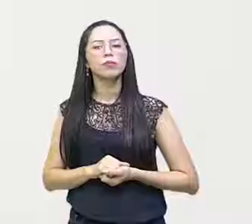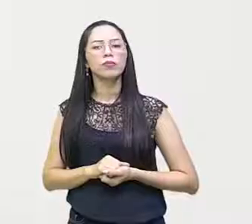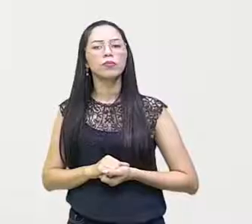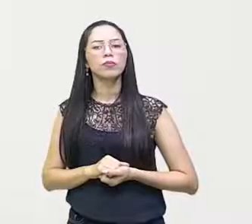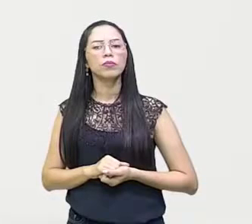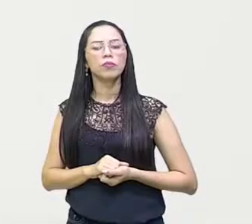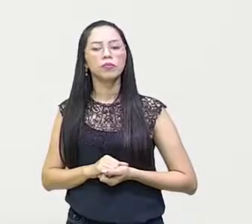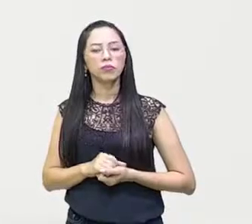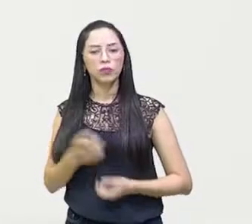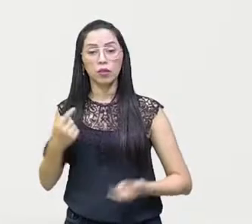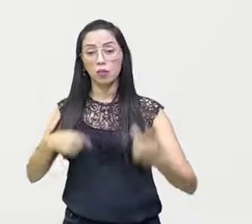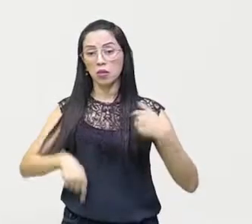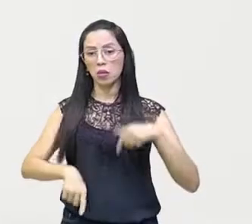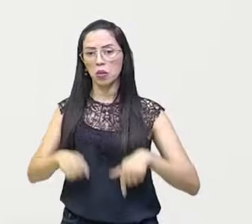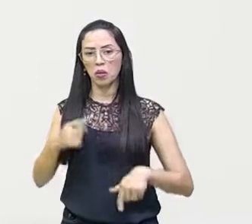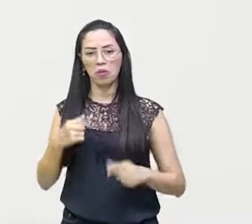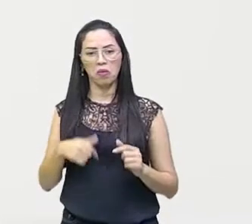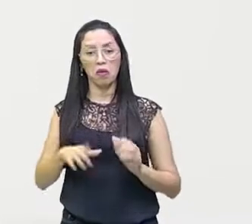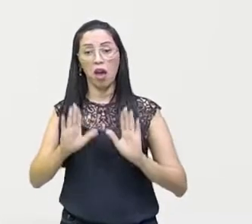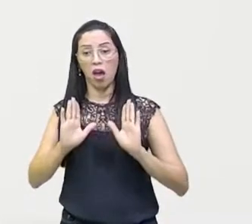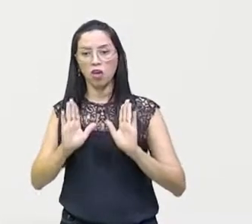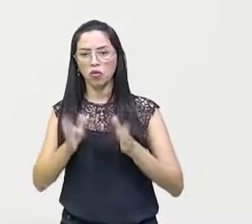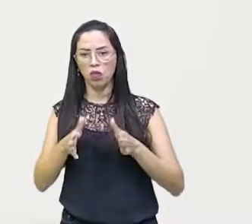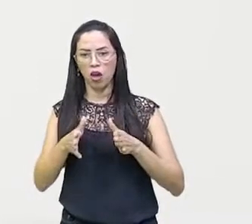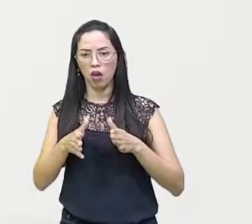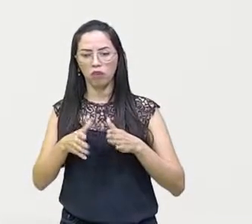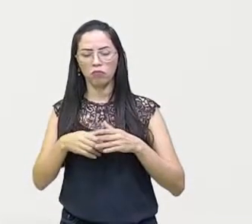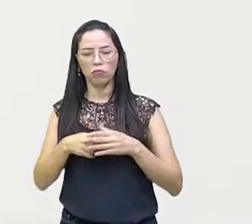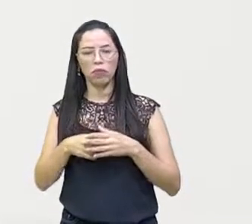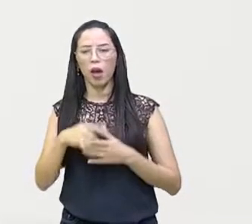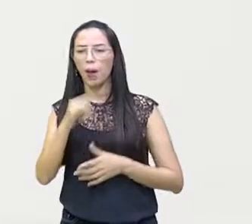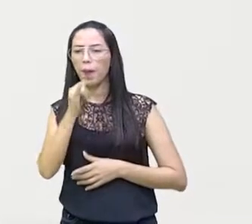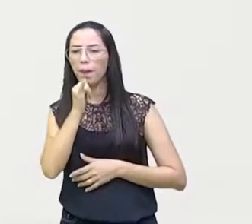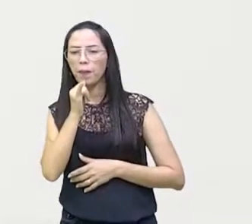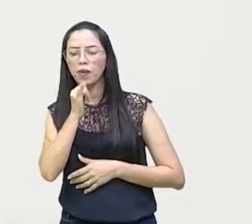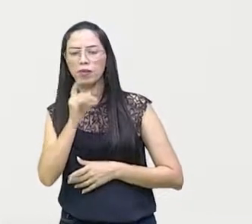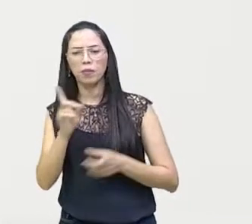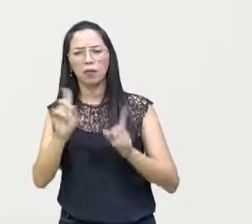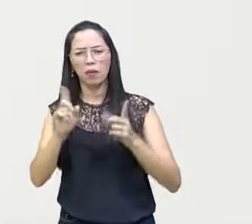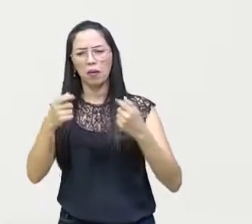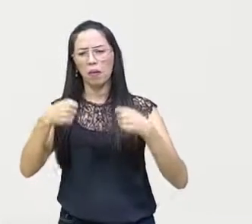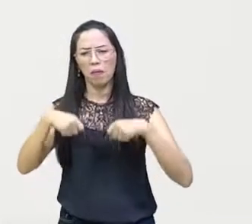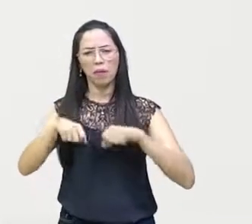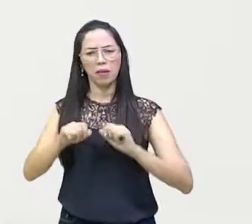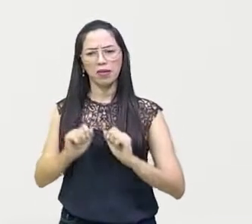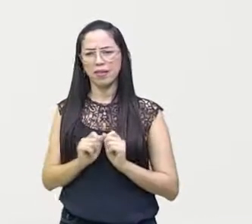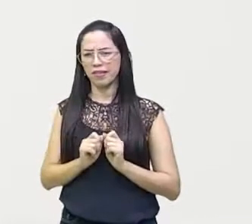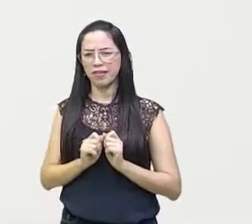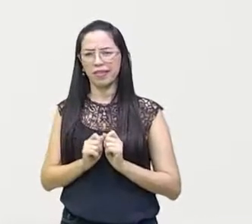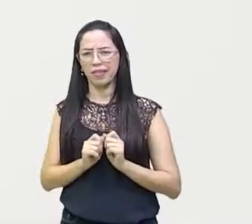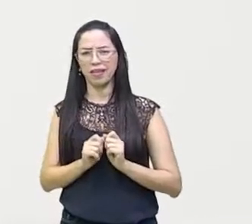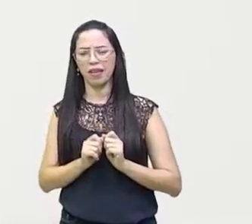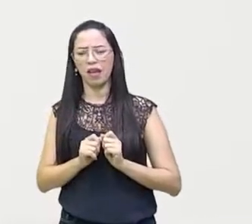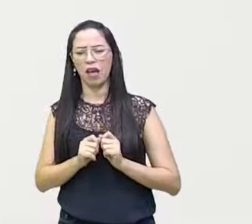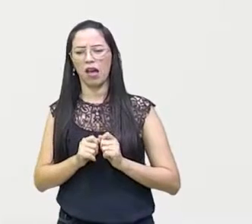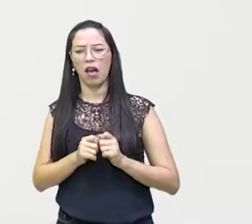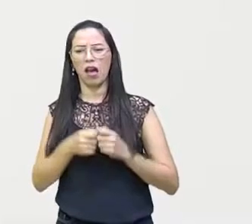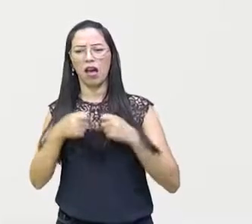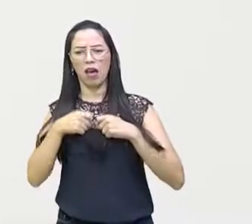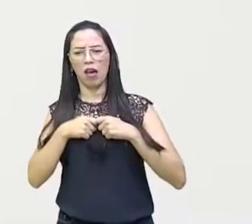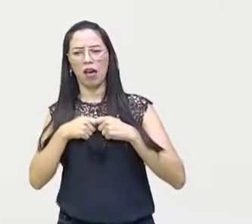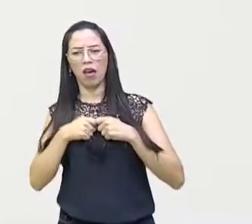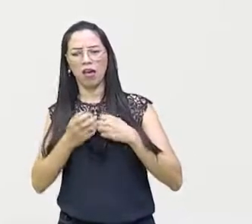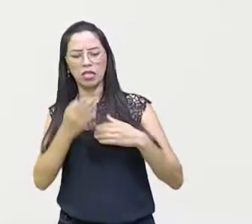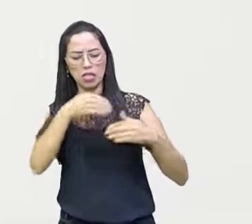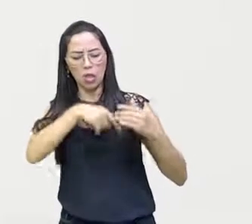vai diretamente para todos os órgãos dele. Ele não precisa daquele órgão que faz com que o sangue circule. Já